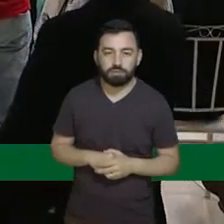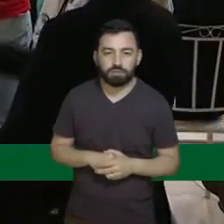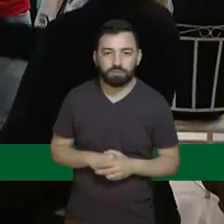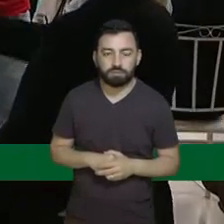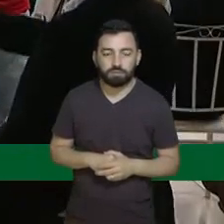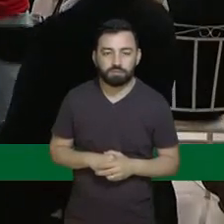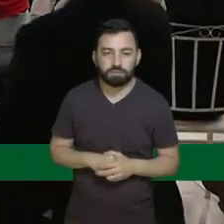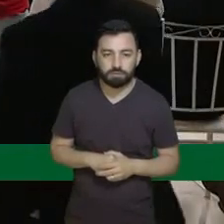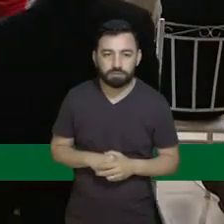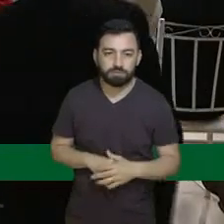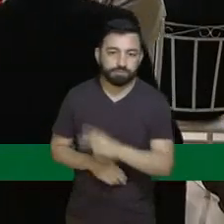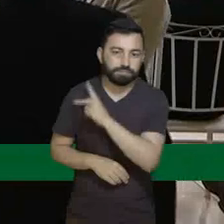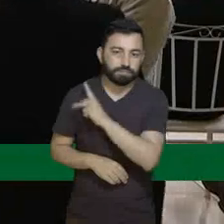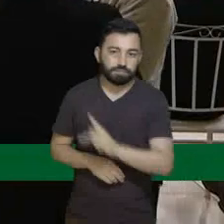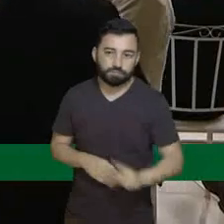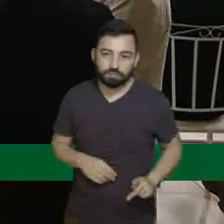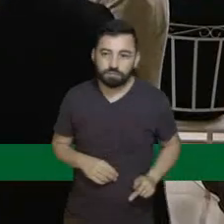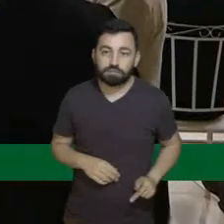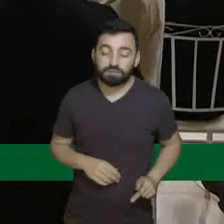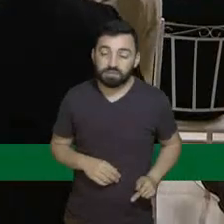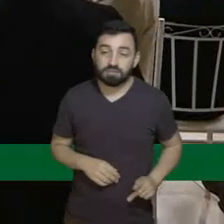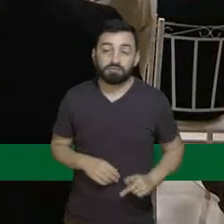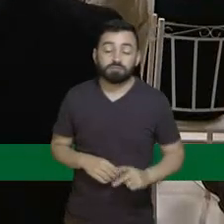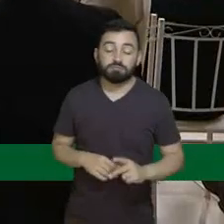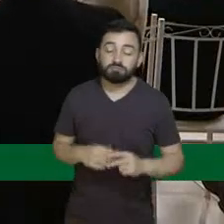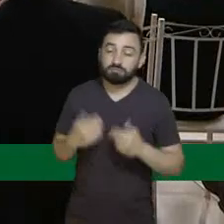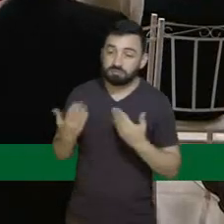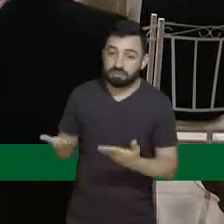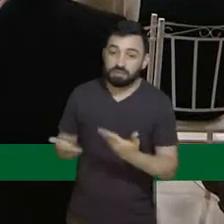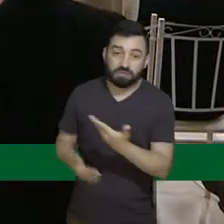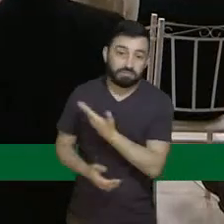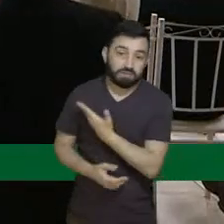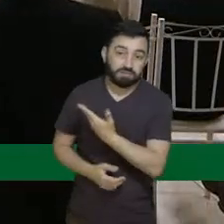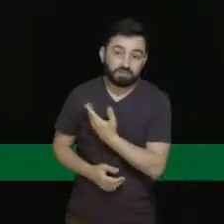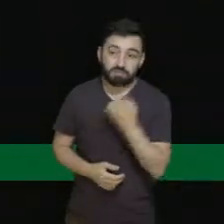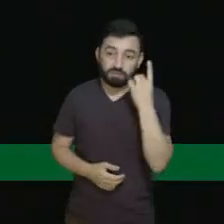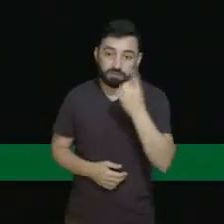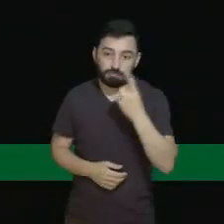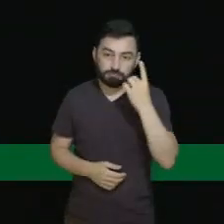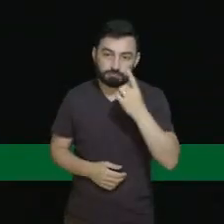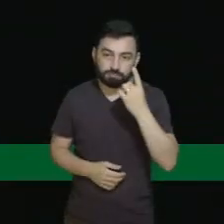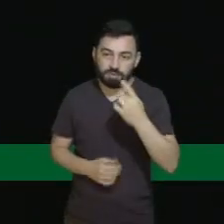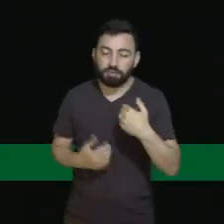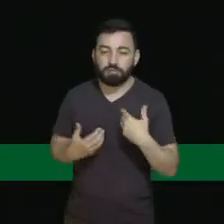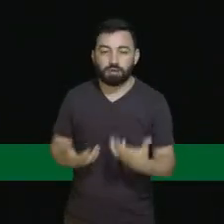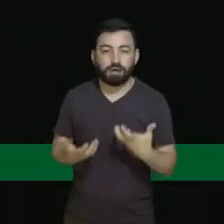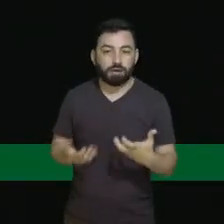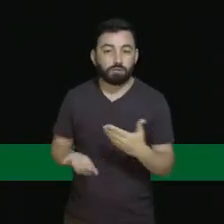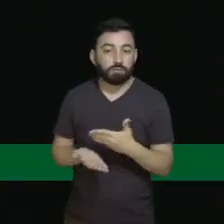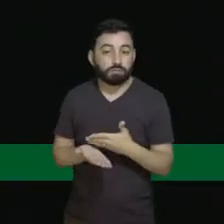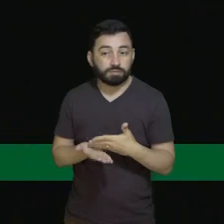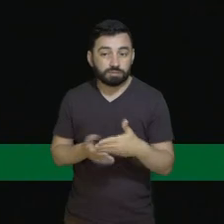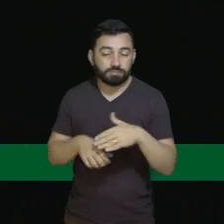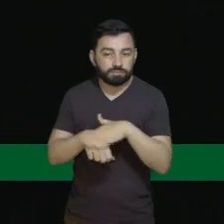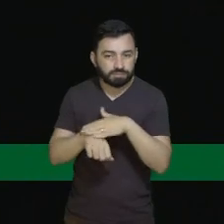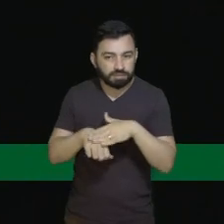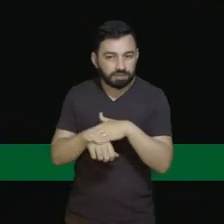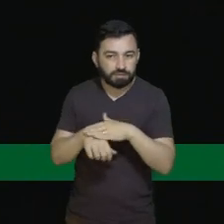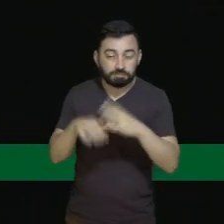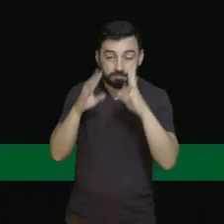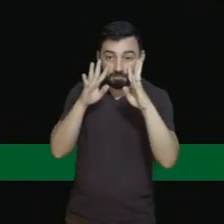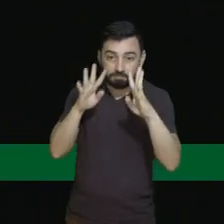Senhor presidente, meus colegas deputados, eu quero começar aqui chamando a